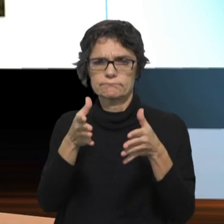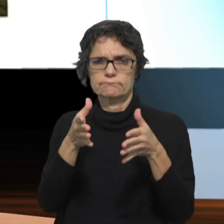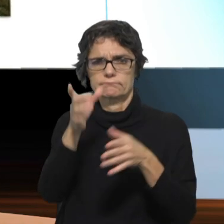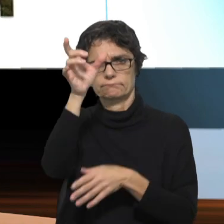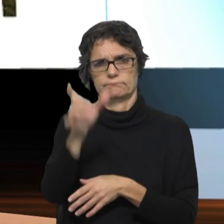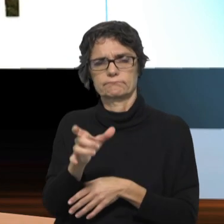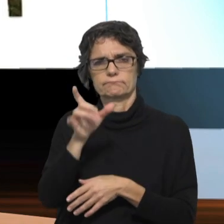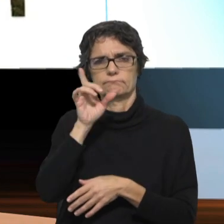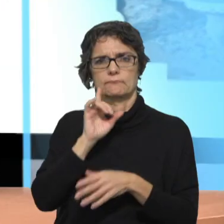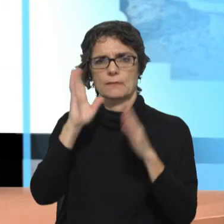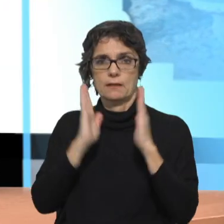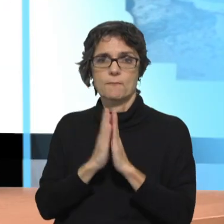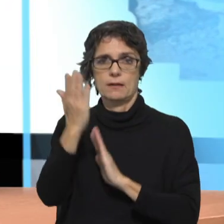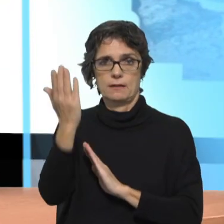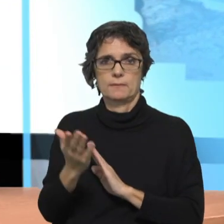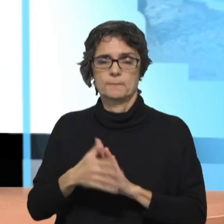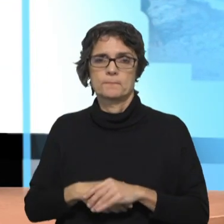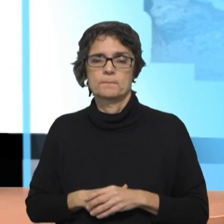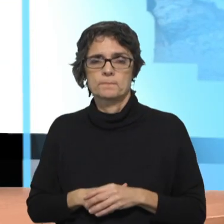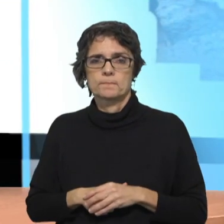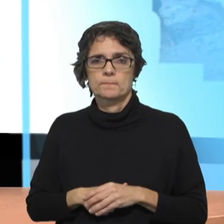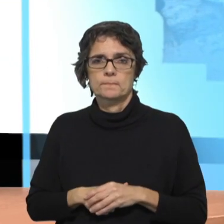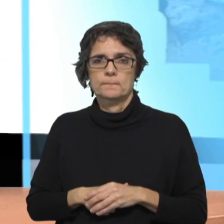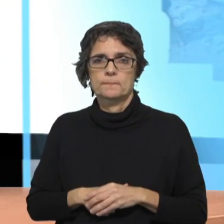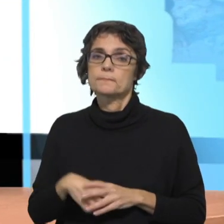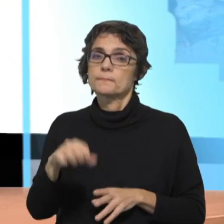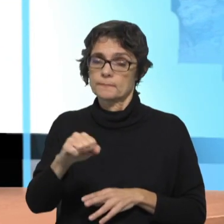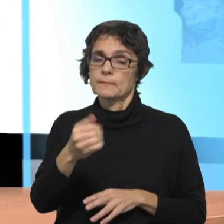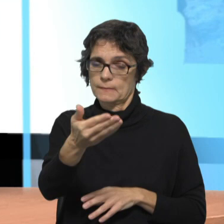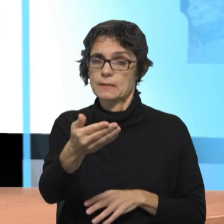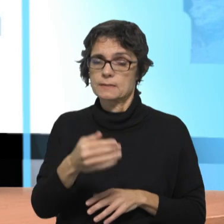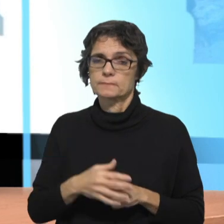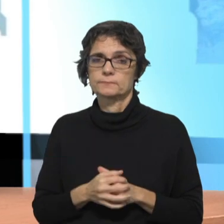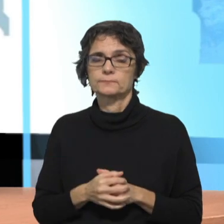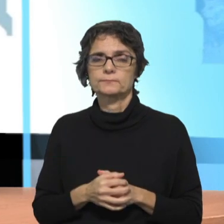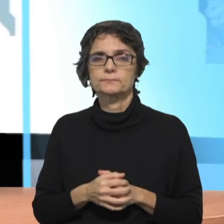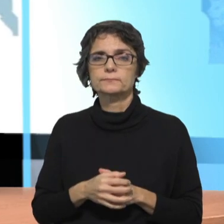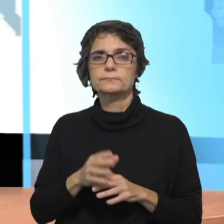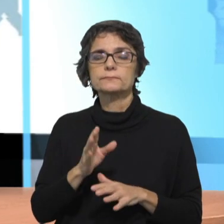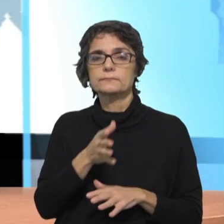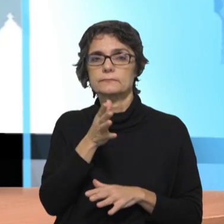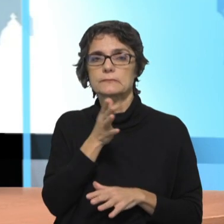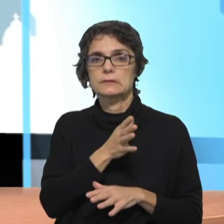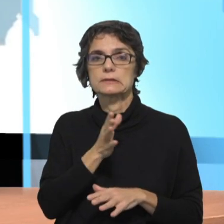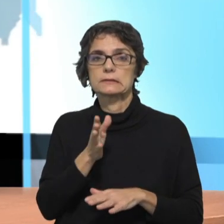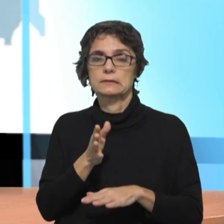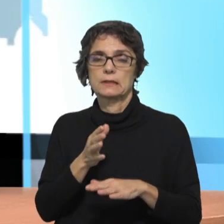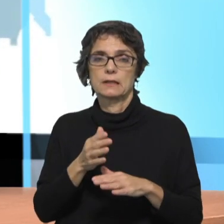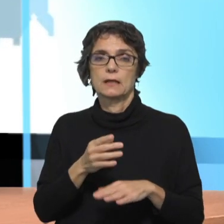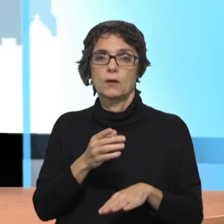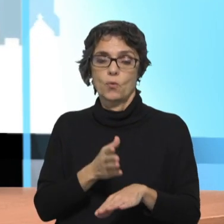Nossa Senhora. Exatamente. Recuperando um pouco aquilo que disse sobre o Advento também está dividido em 2 etapas.